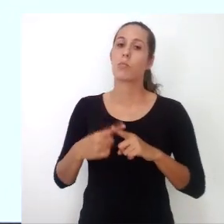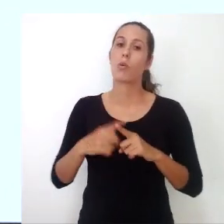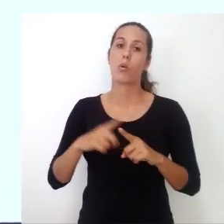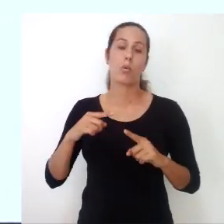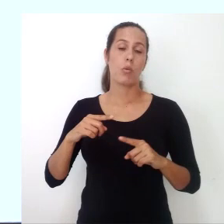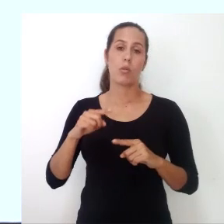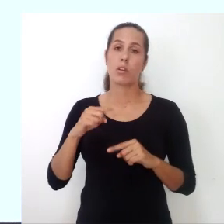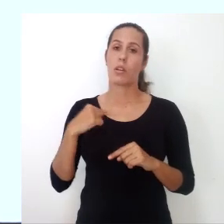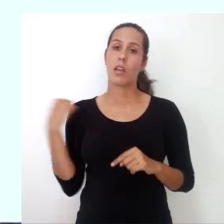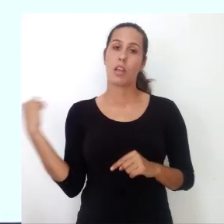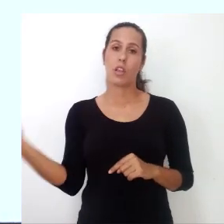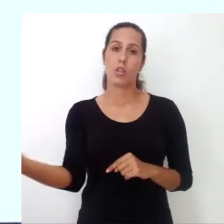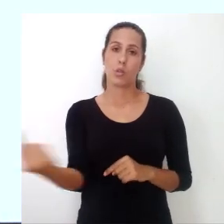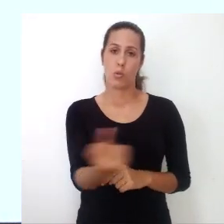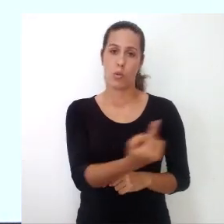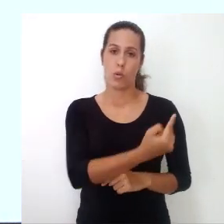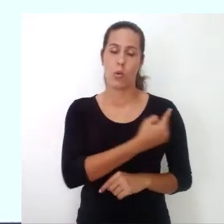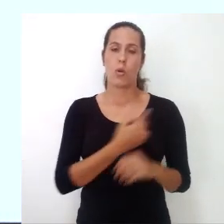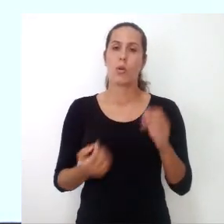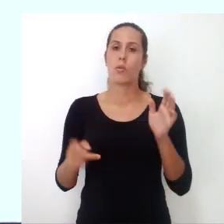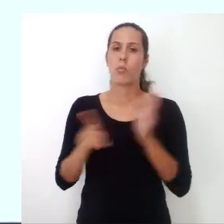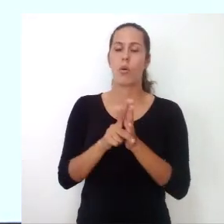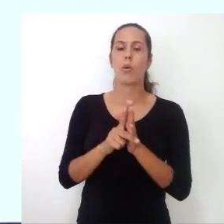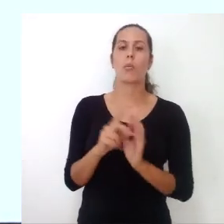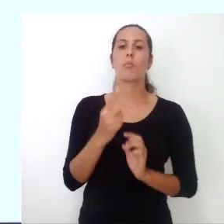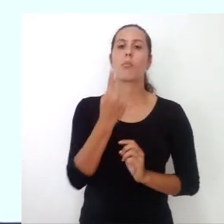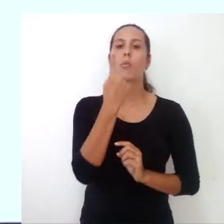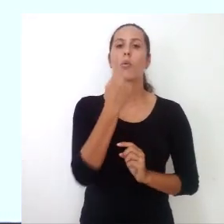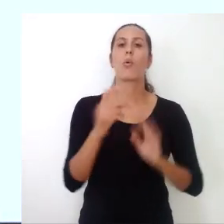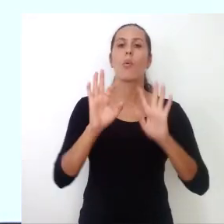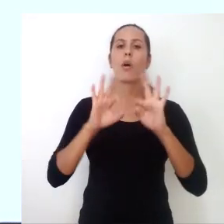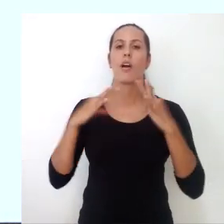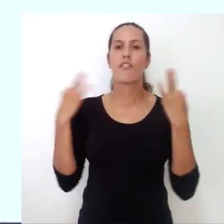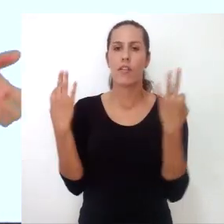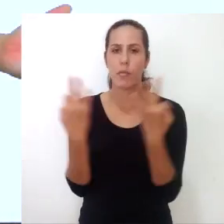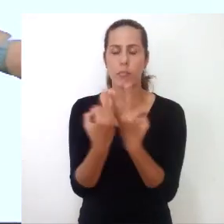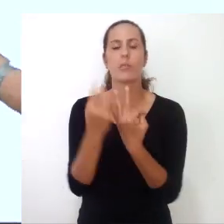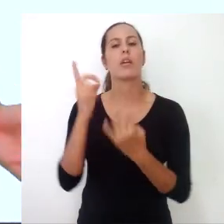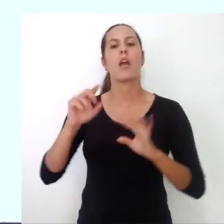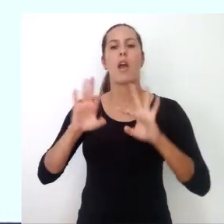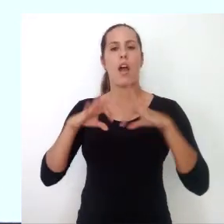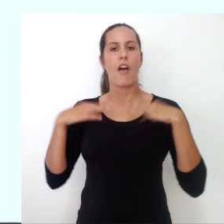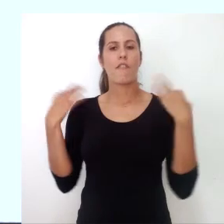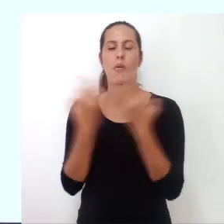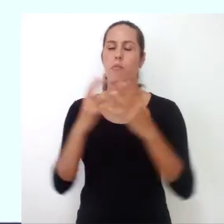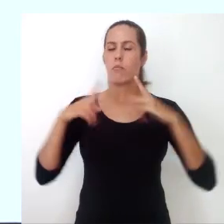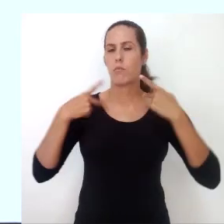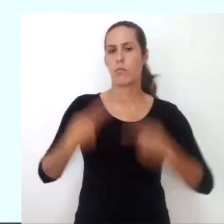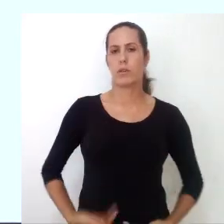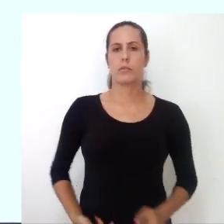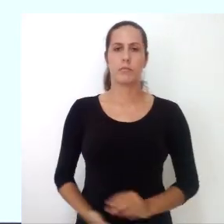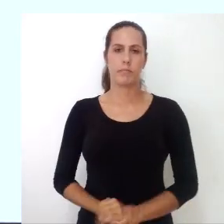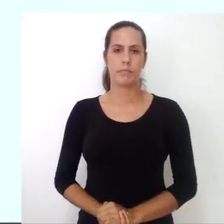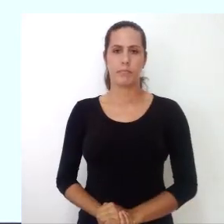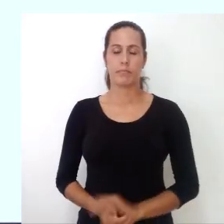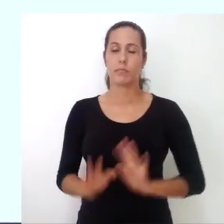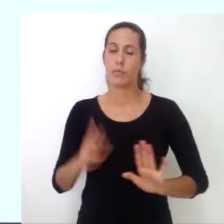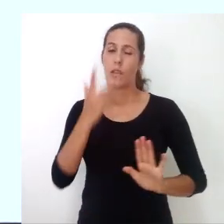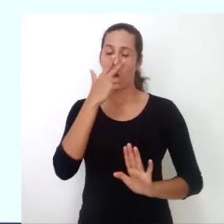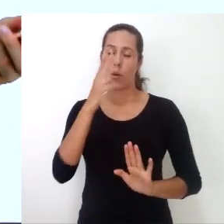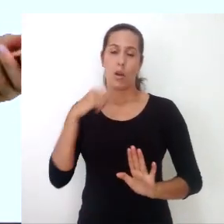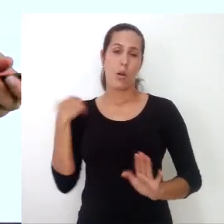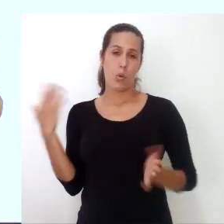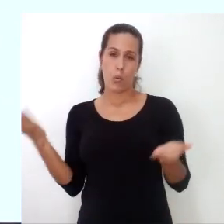pertencemos a uma única família, a família humana, certo? Então eu acho que hoje fizemos aqui